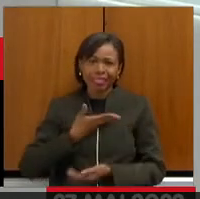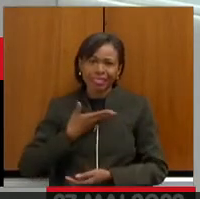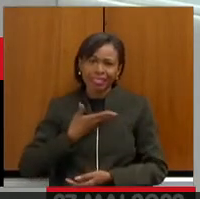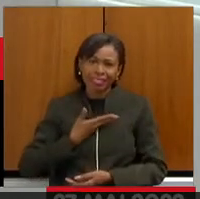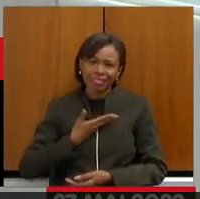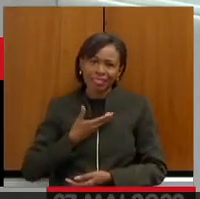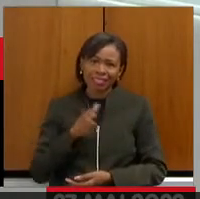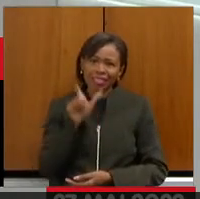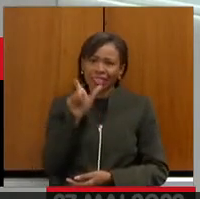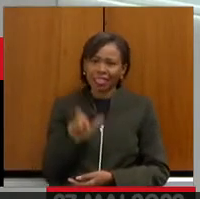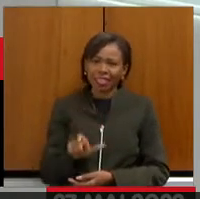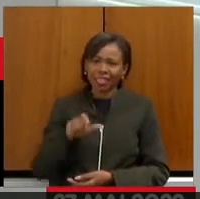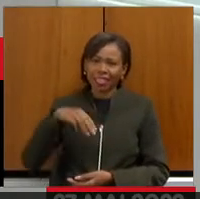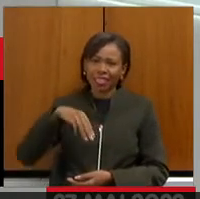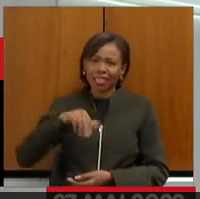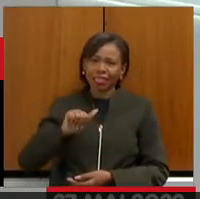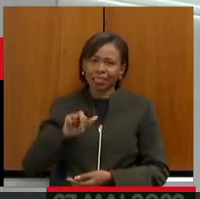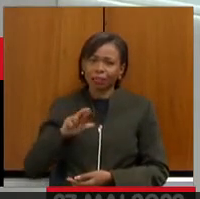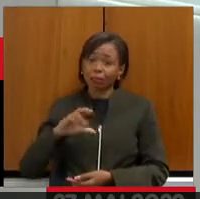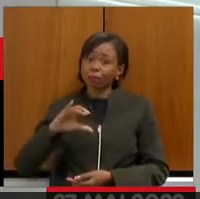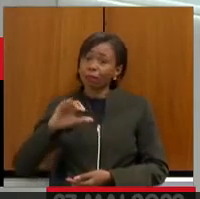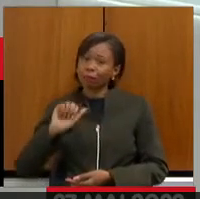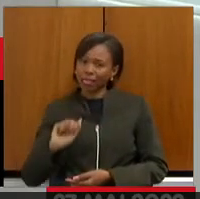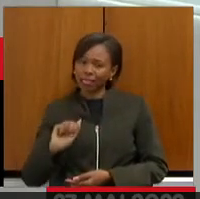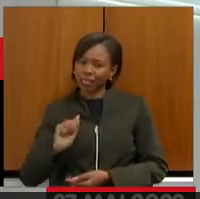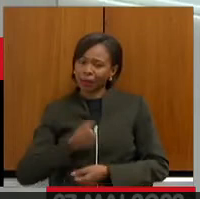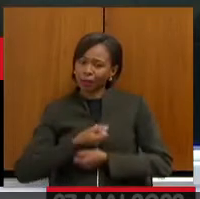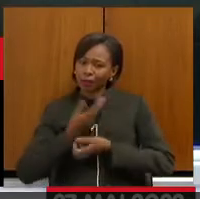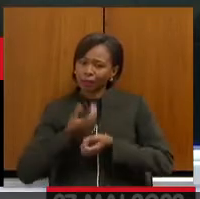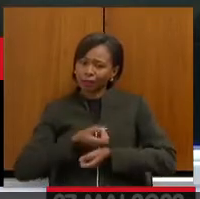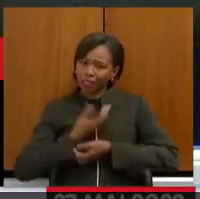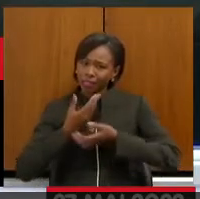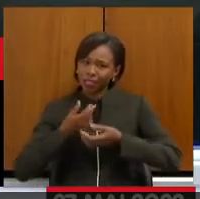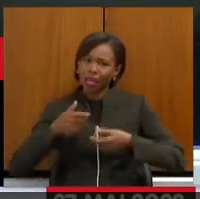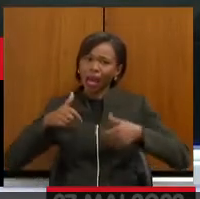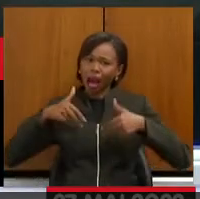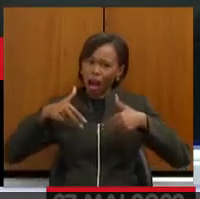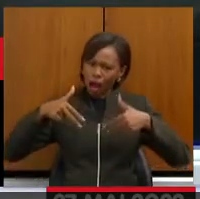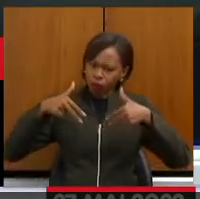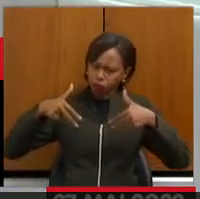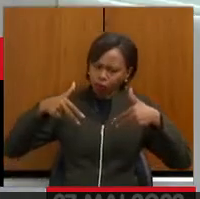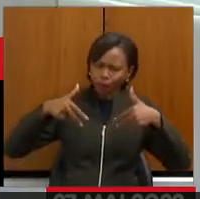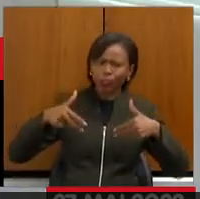amiga senhora Márcia Araújo poeta e ativista cultural